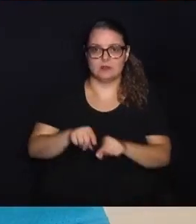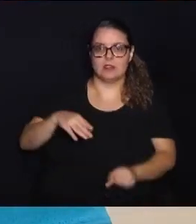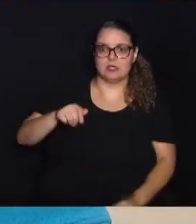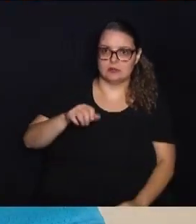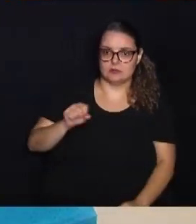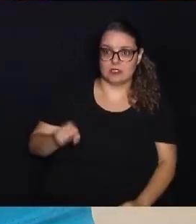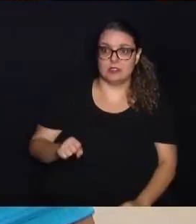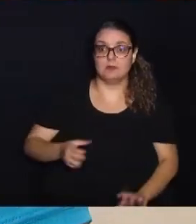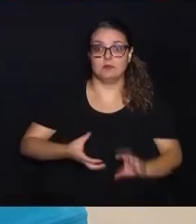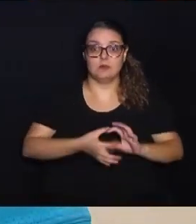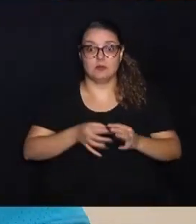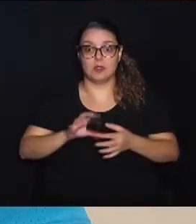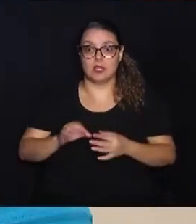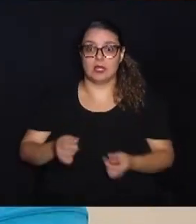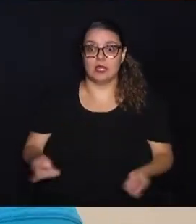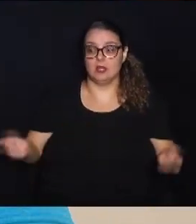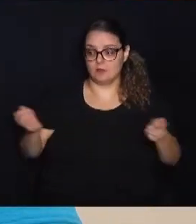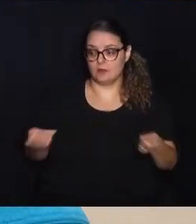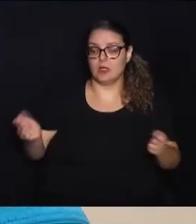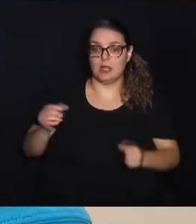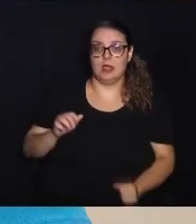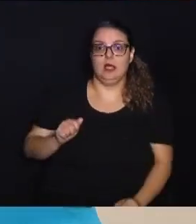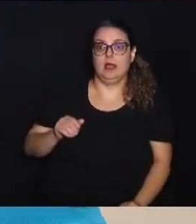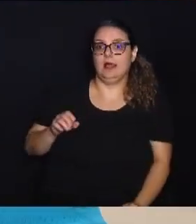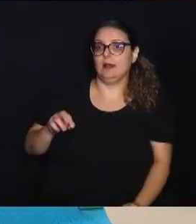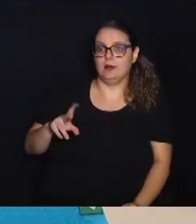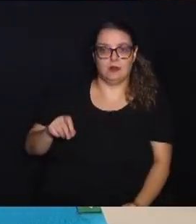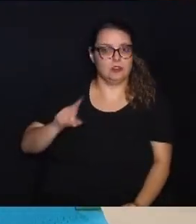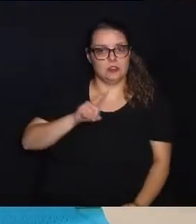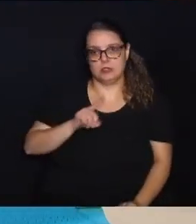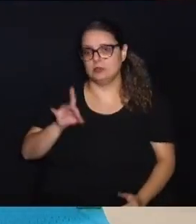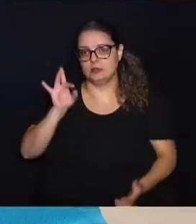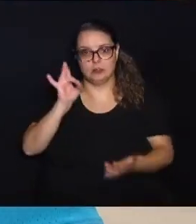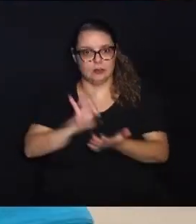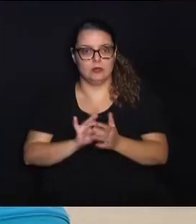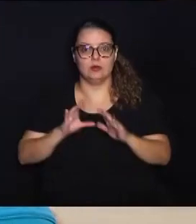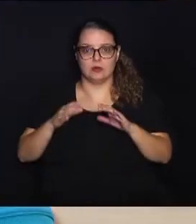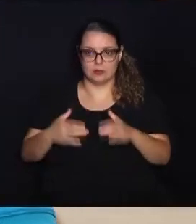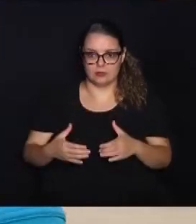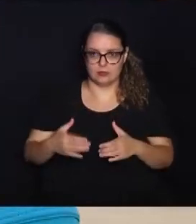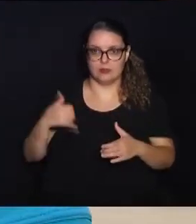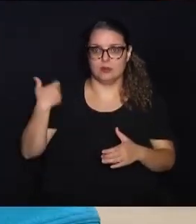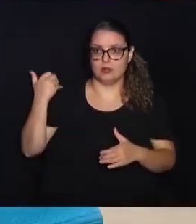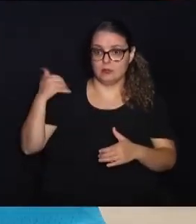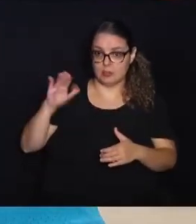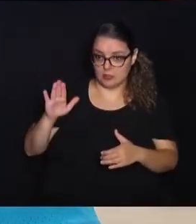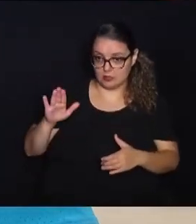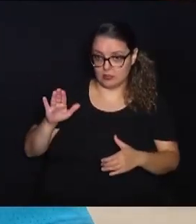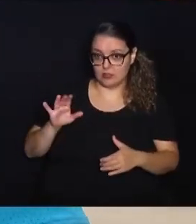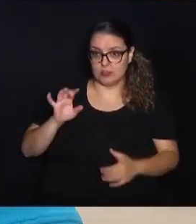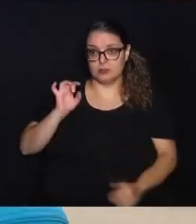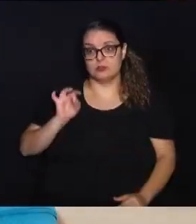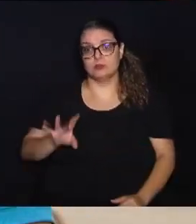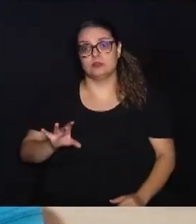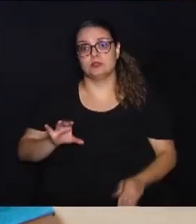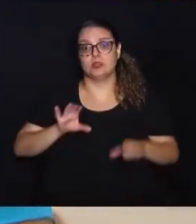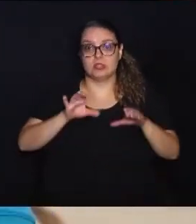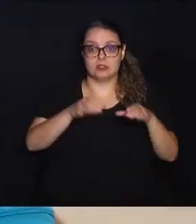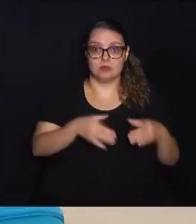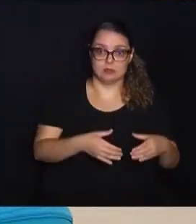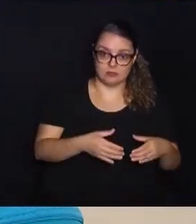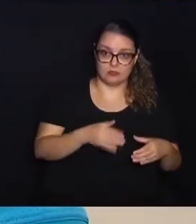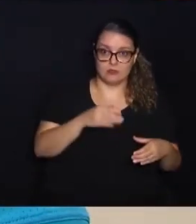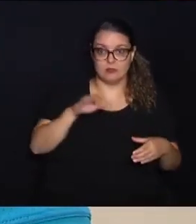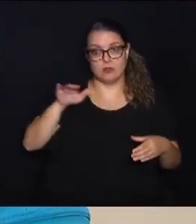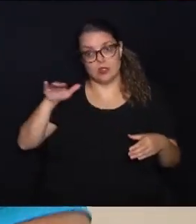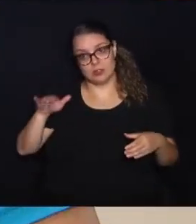então juvenil, infantil e pré-infantil. Qual que é a diferença entre esses aparelhos, entre esses 5 aparelhos? Bom, a